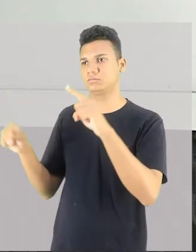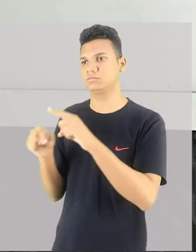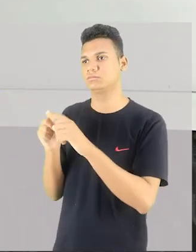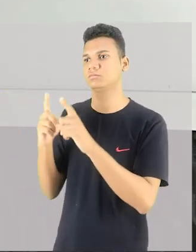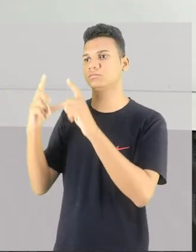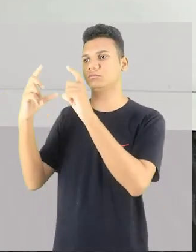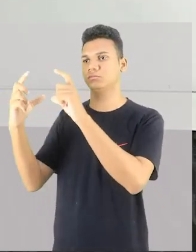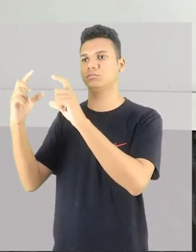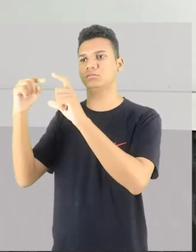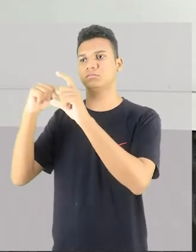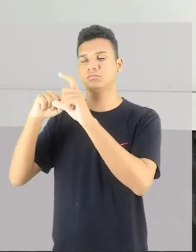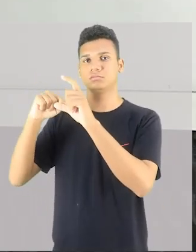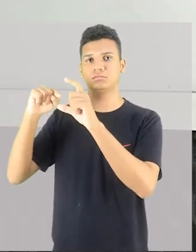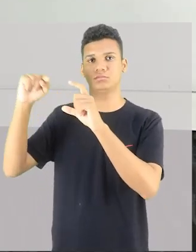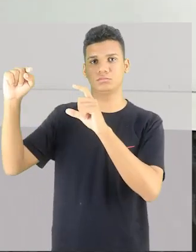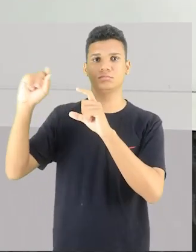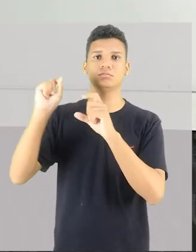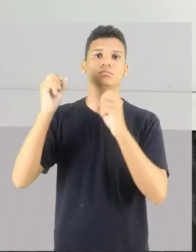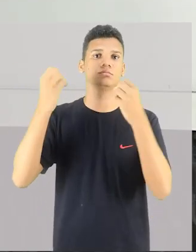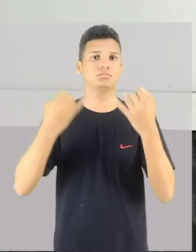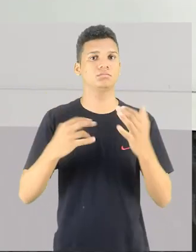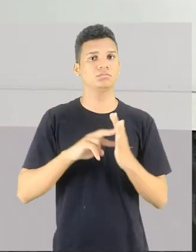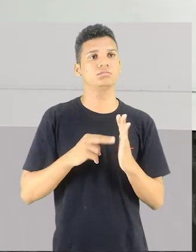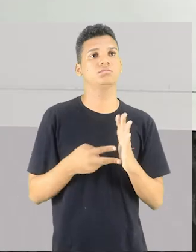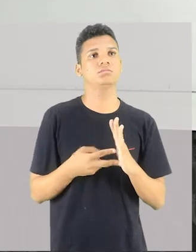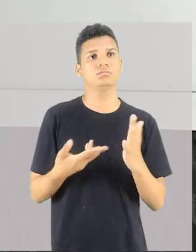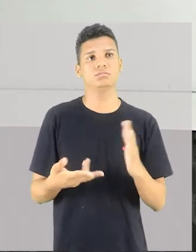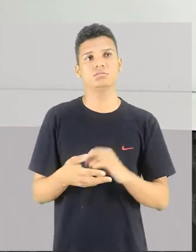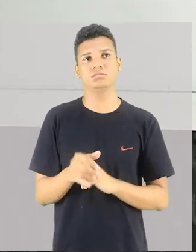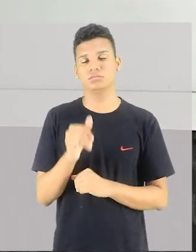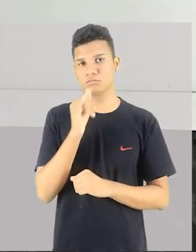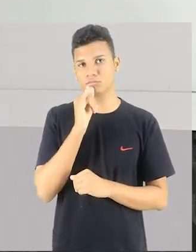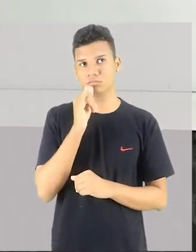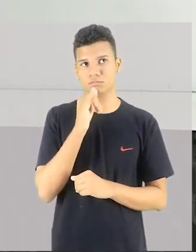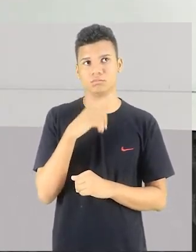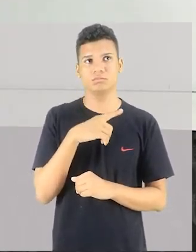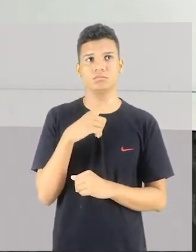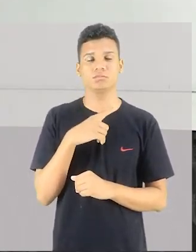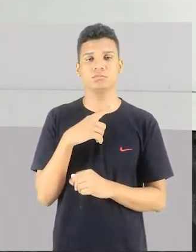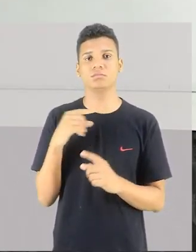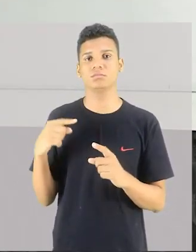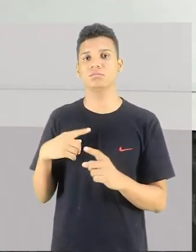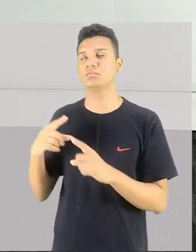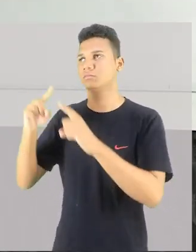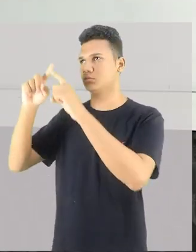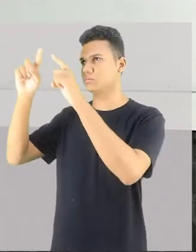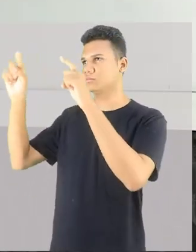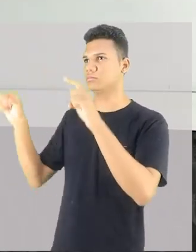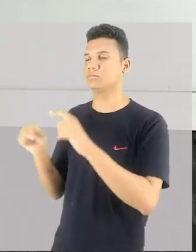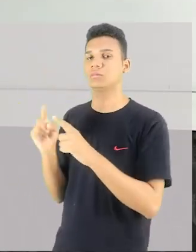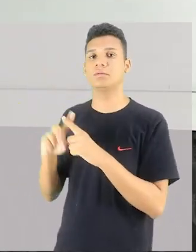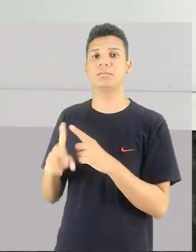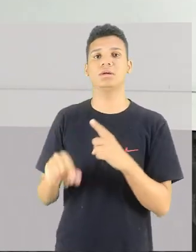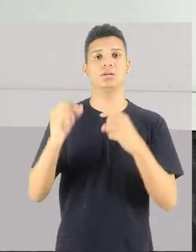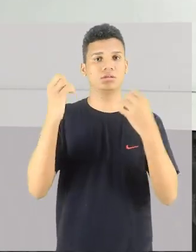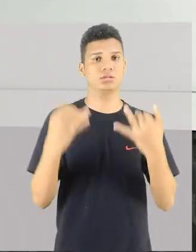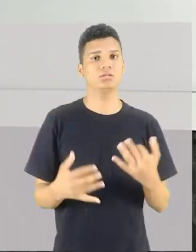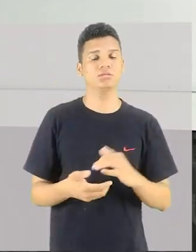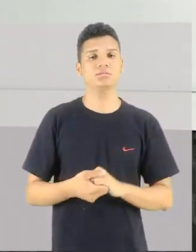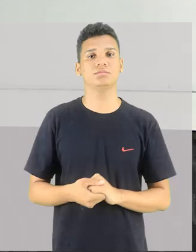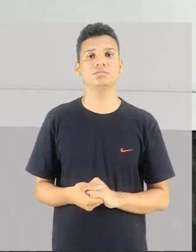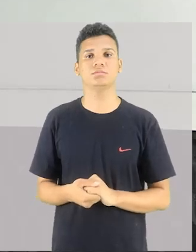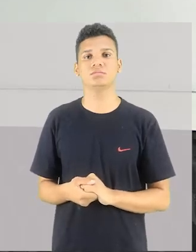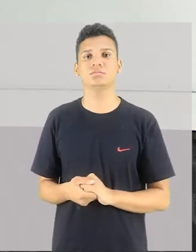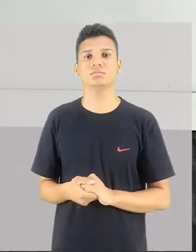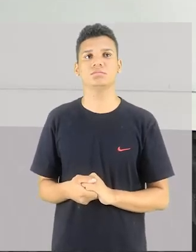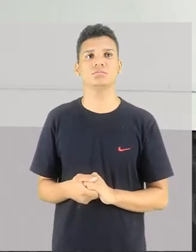circunferência essa diagonal aqui é exatamente o diâmetro né Desse círculo e ele deu o diâmetro 20 tá